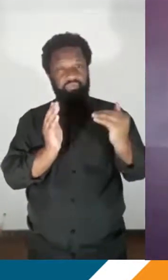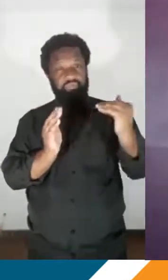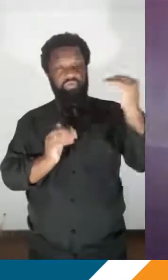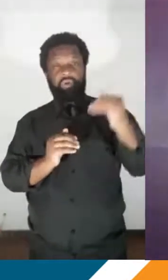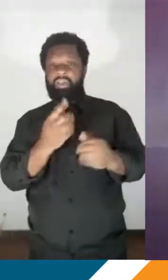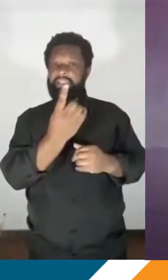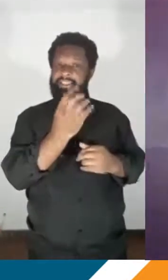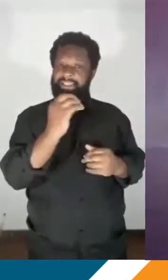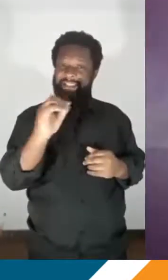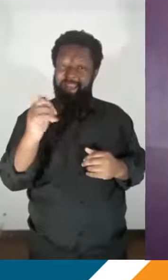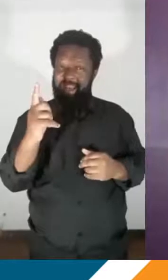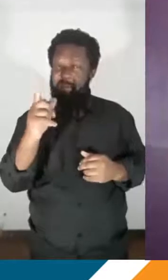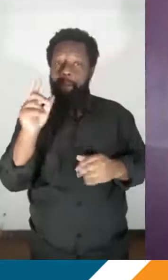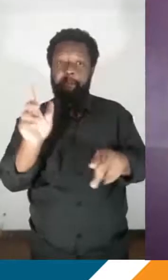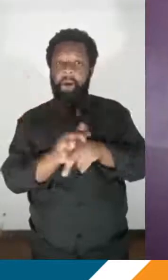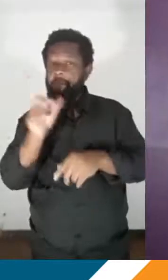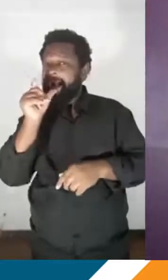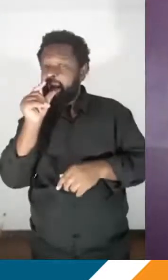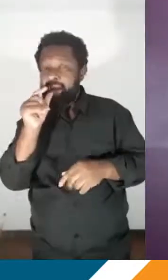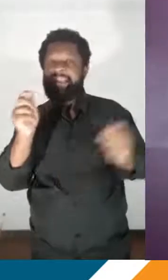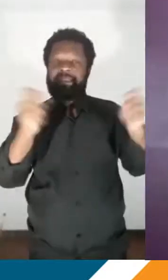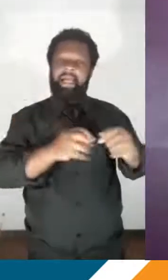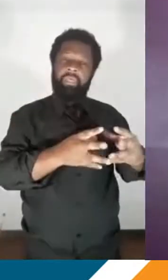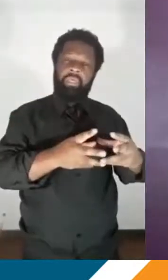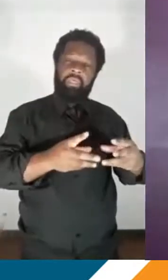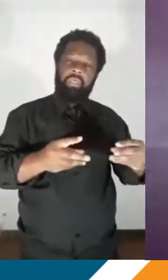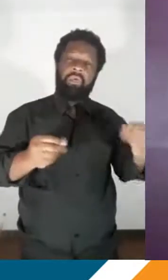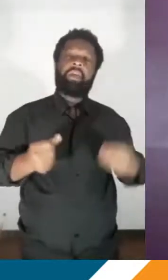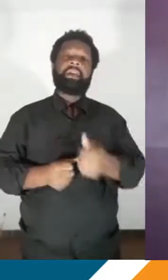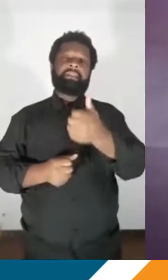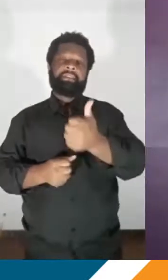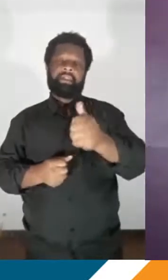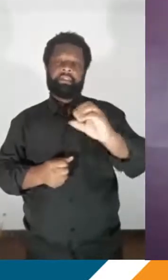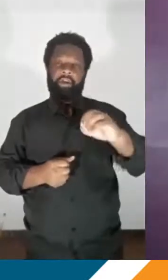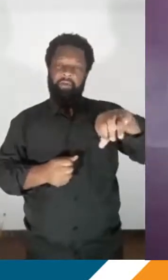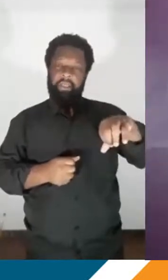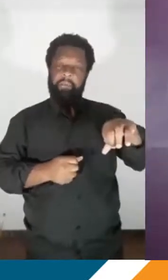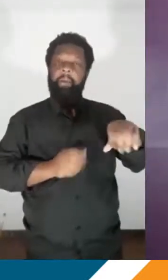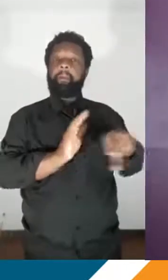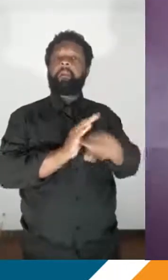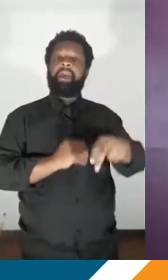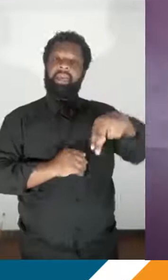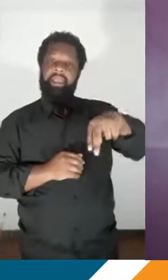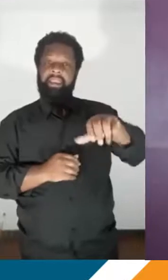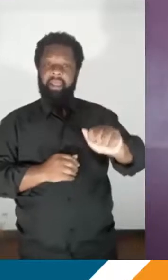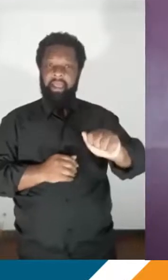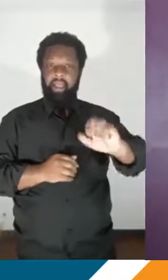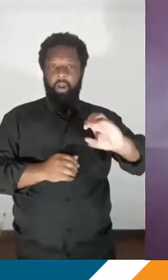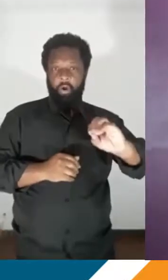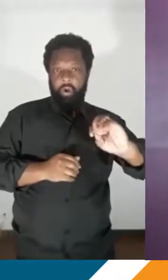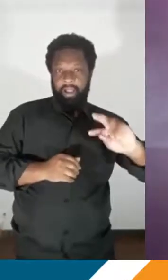100 gramas de água consegue solubilizar 109 gramas de NaOH, certo?